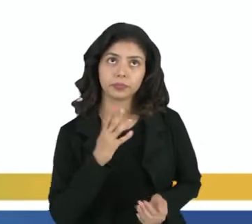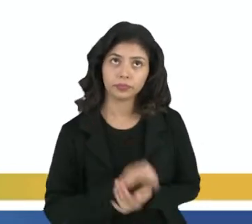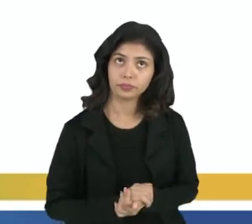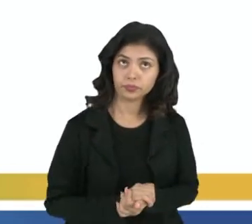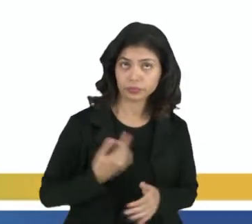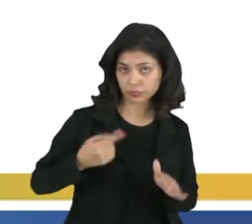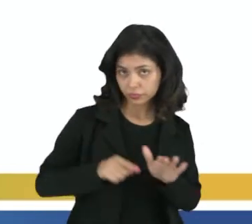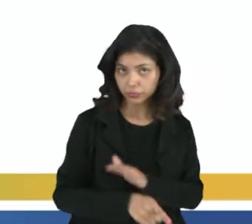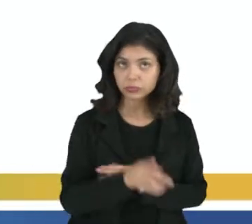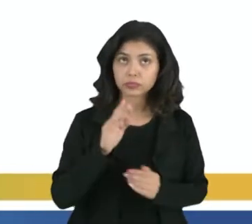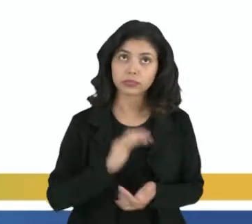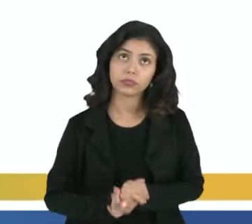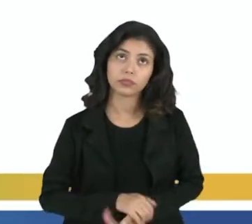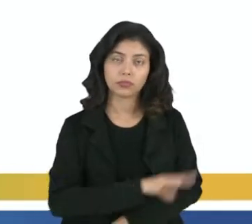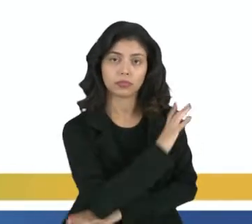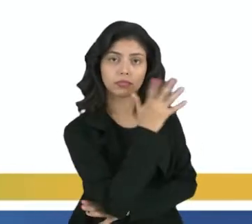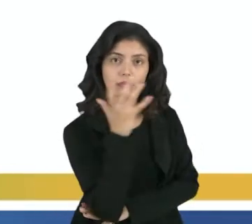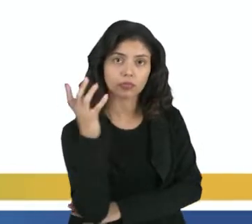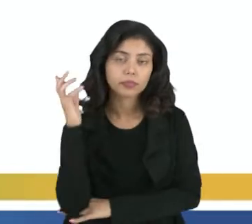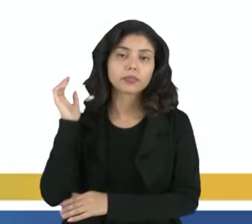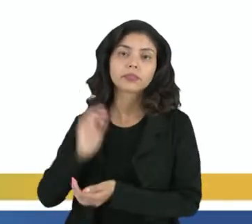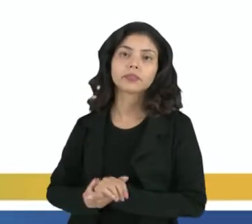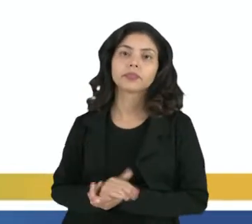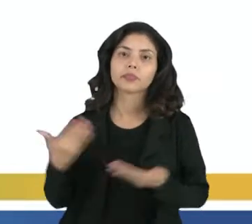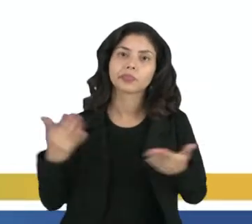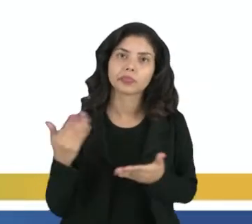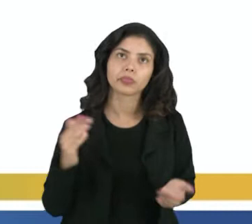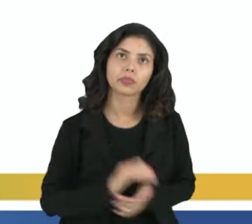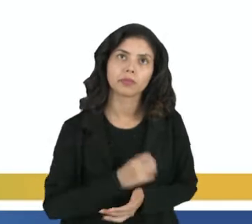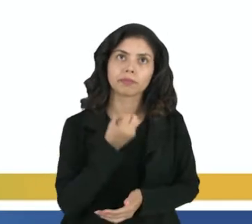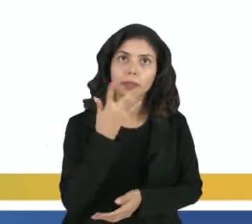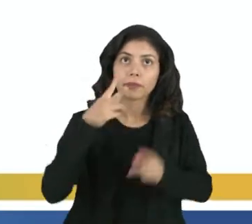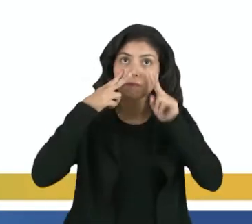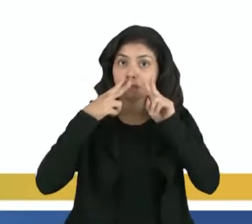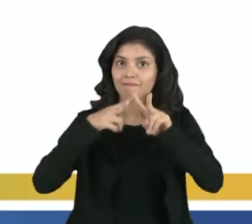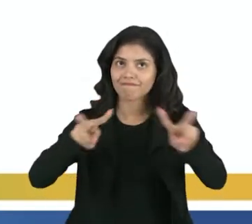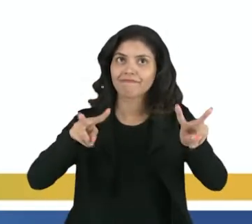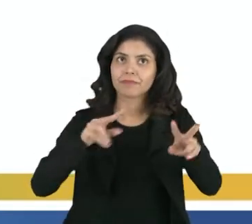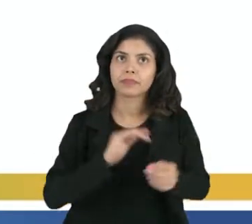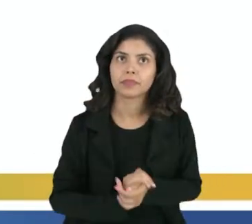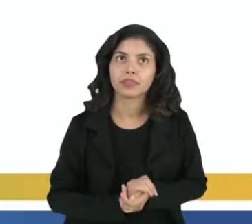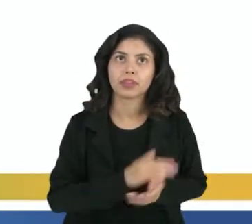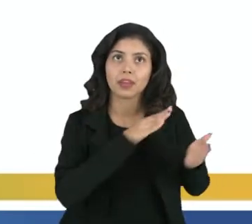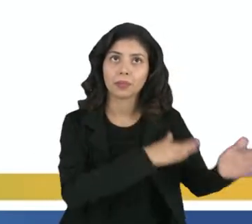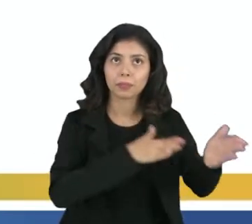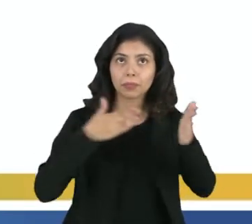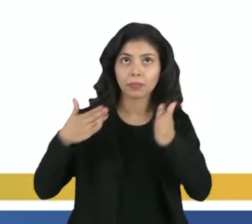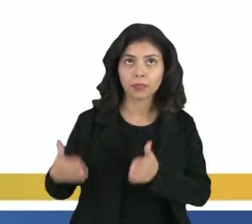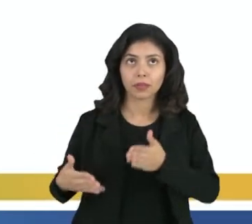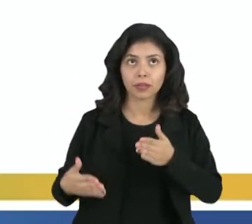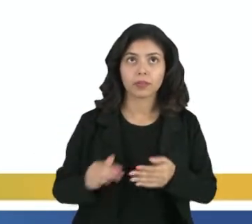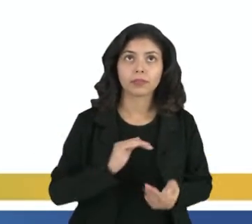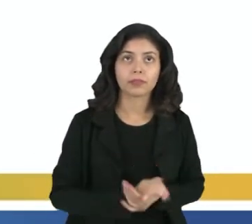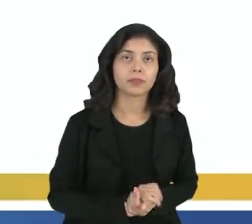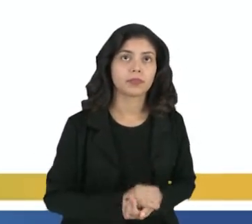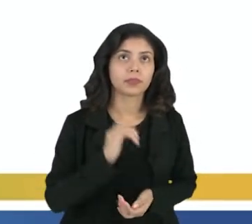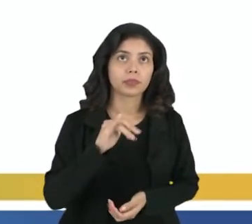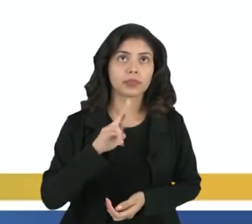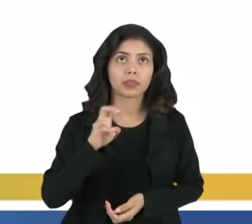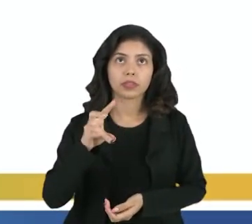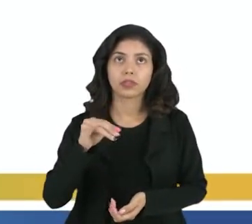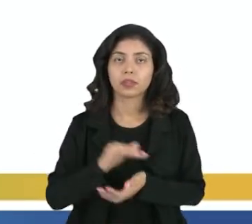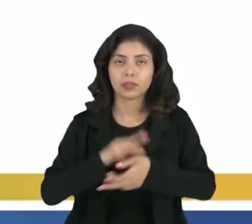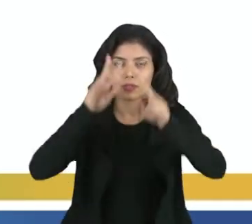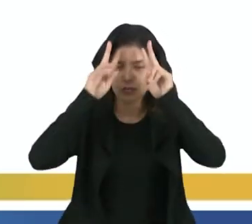a intervenção humana na natureza, hoje ela é bem visível. E a partir dessa intervenção